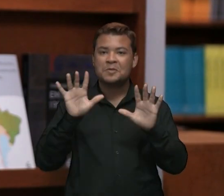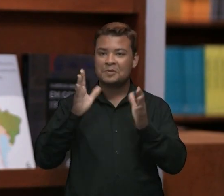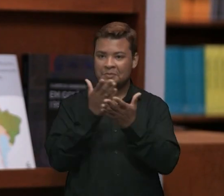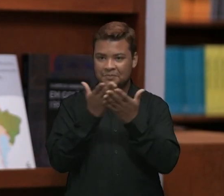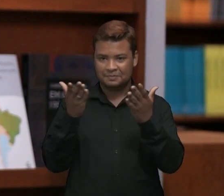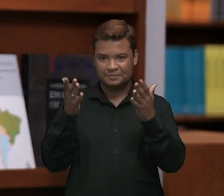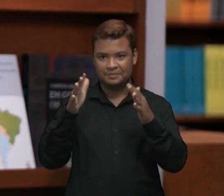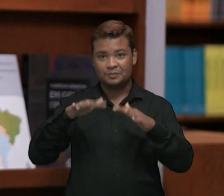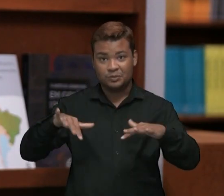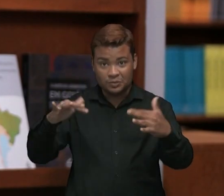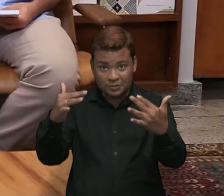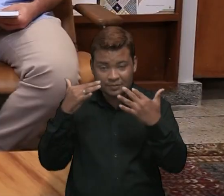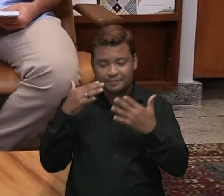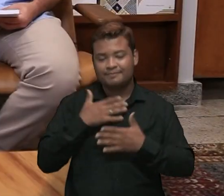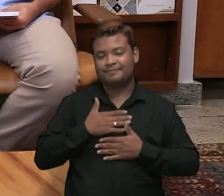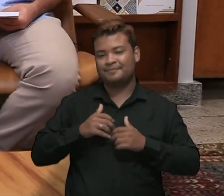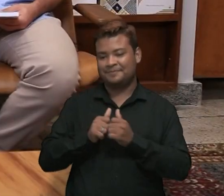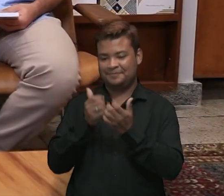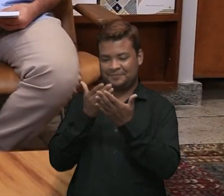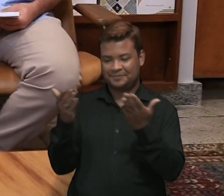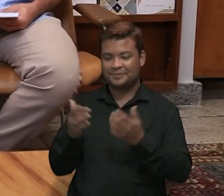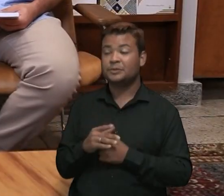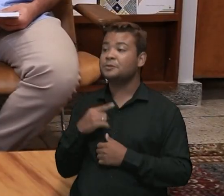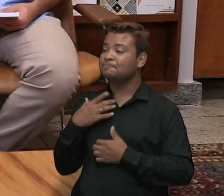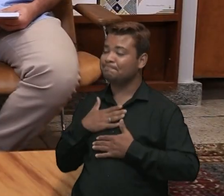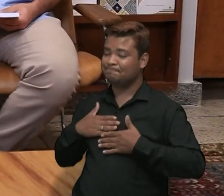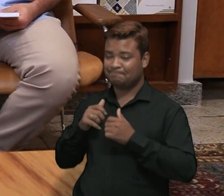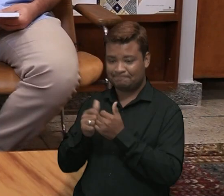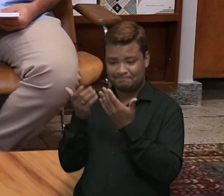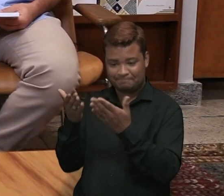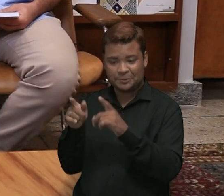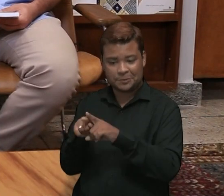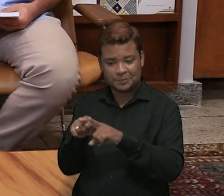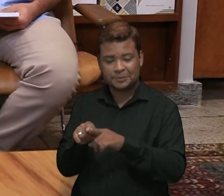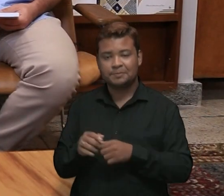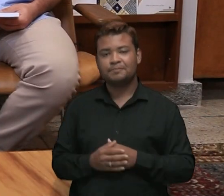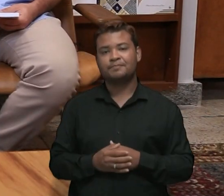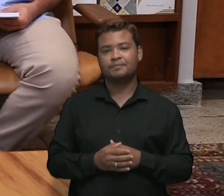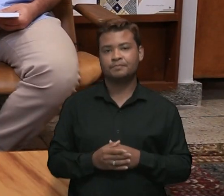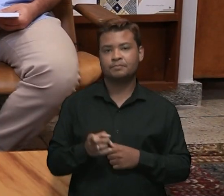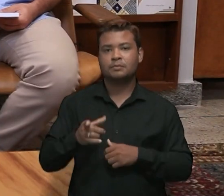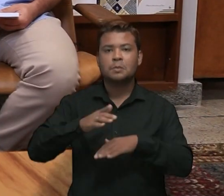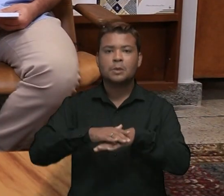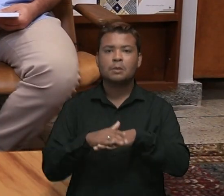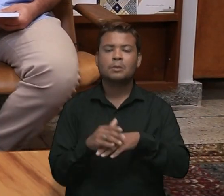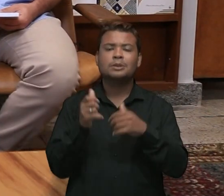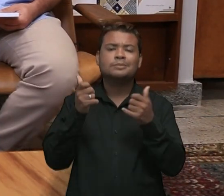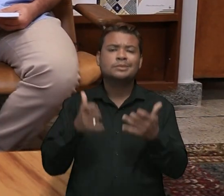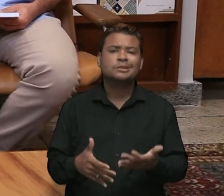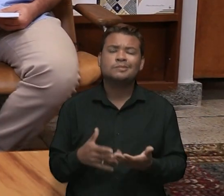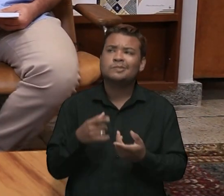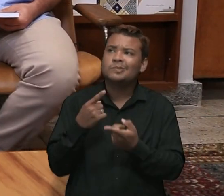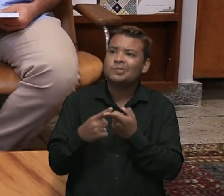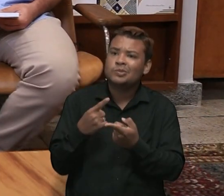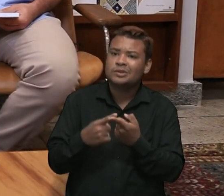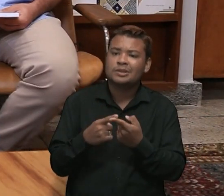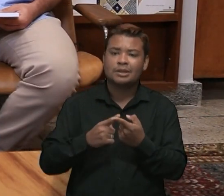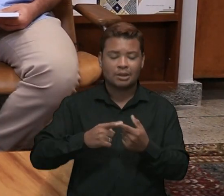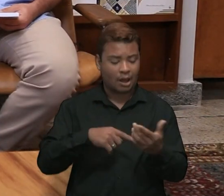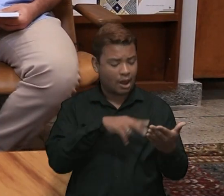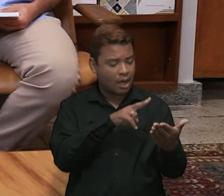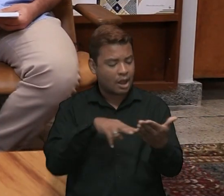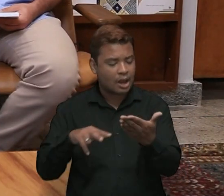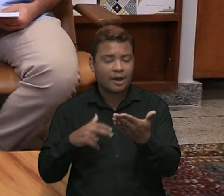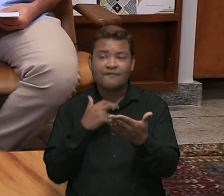É uma alegria estar com vocês hoje. A alegria é nossa. Oliver, e fala pra gente, por que é tão importante a voz no momento